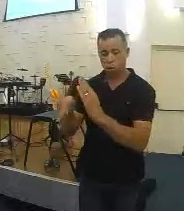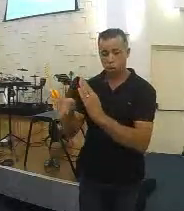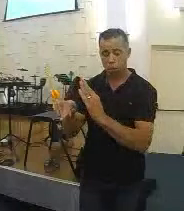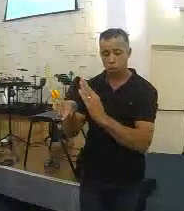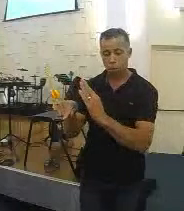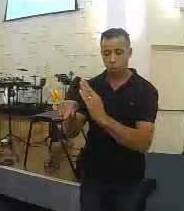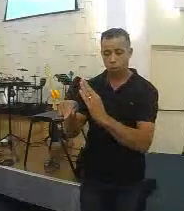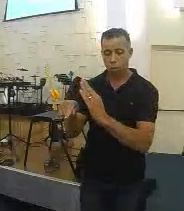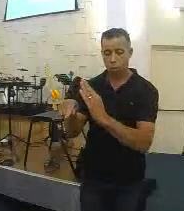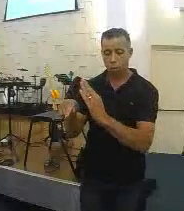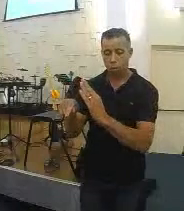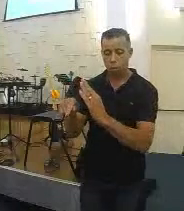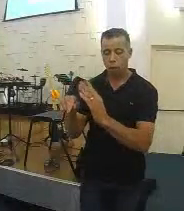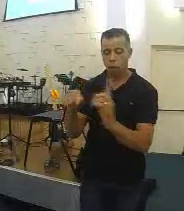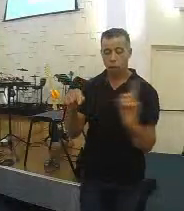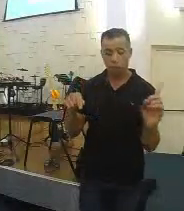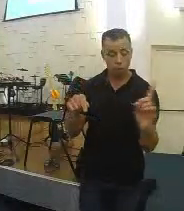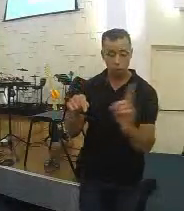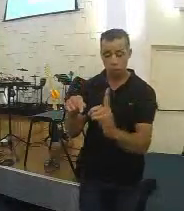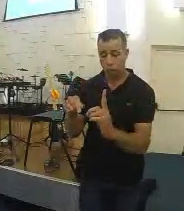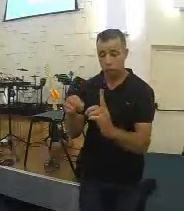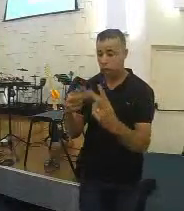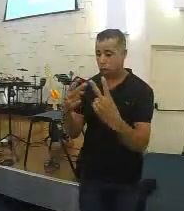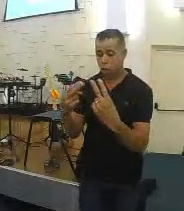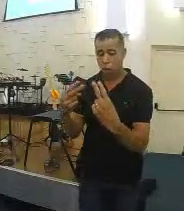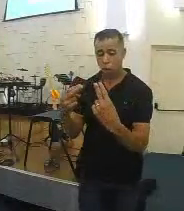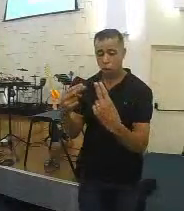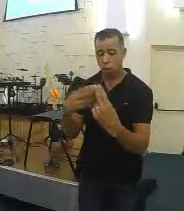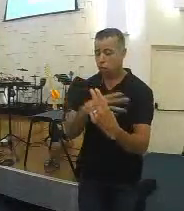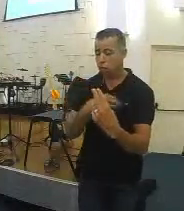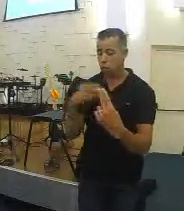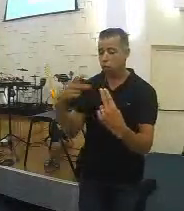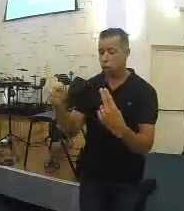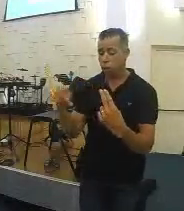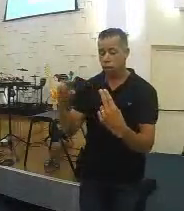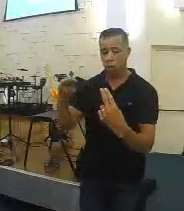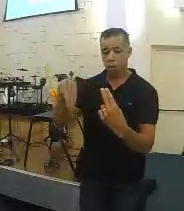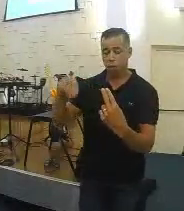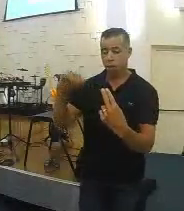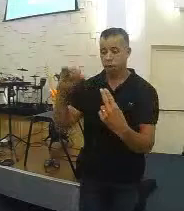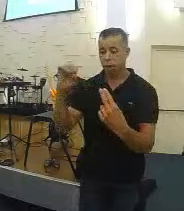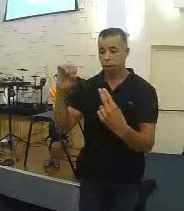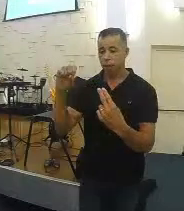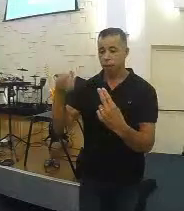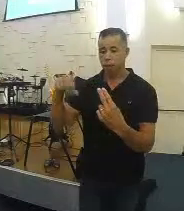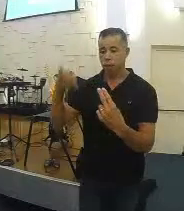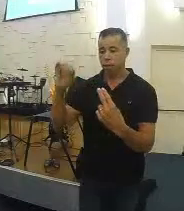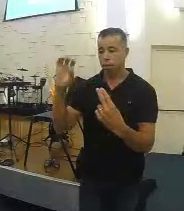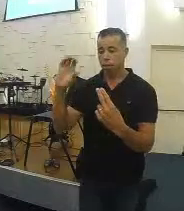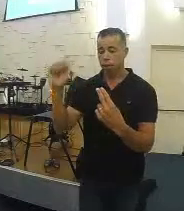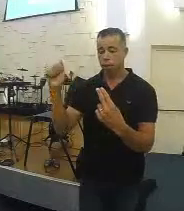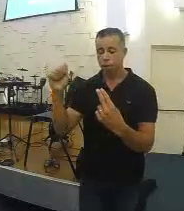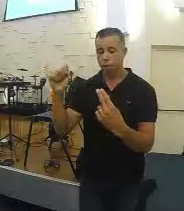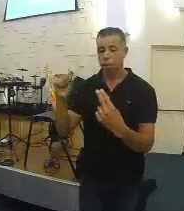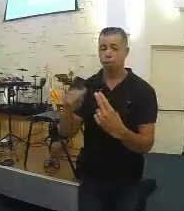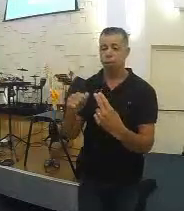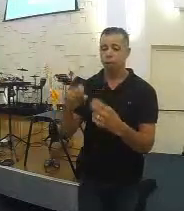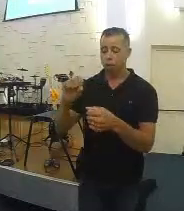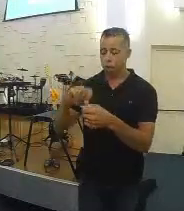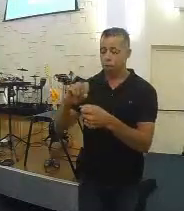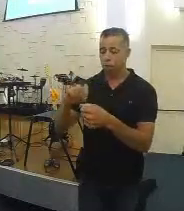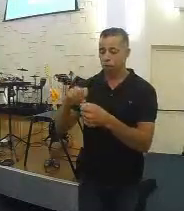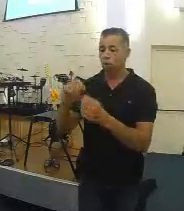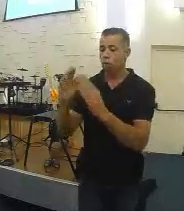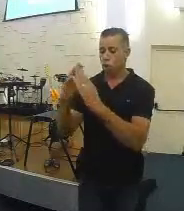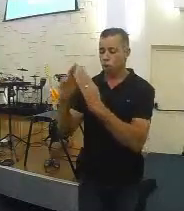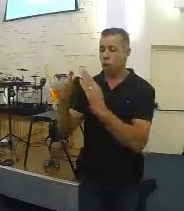de seus filhos. Consagrou Mica ao moço levita, que ele passou a ser sacerdote e ficou em casa de